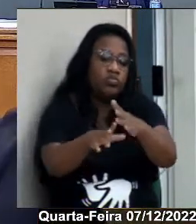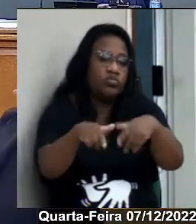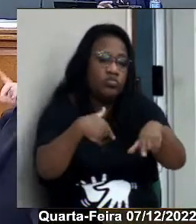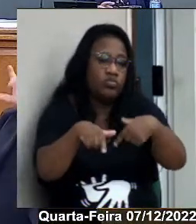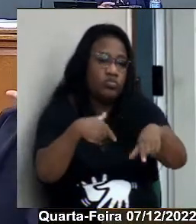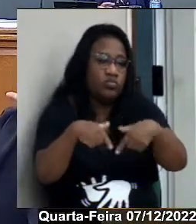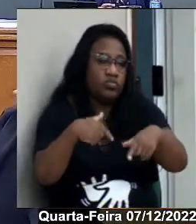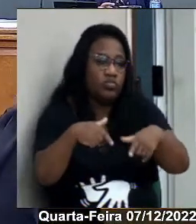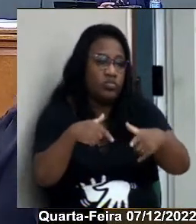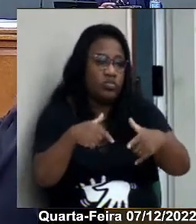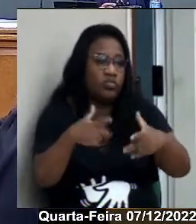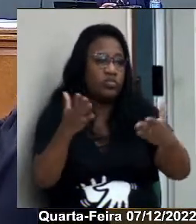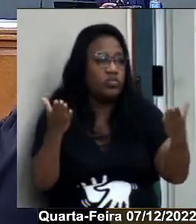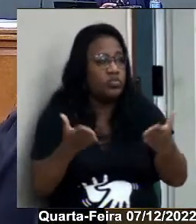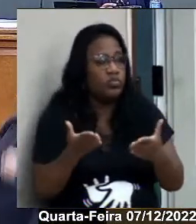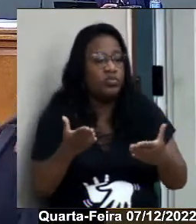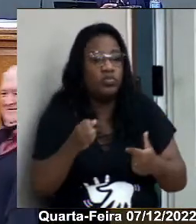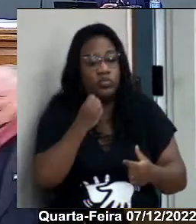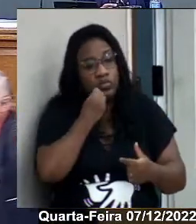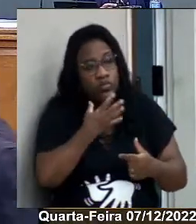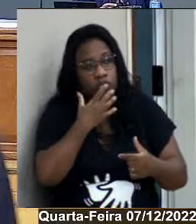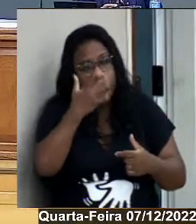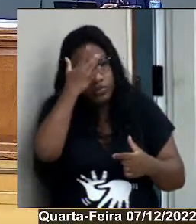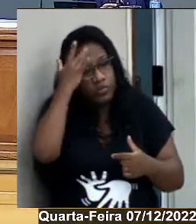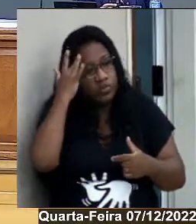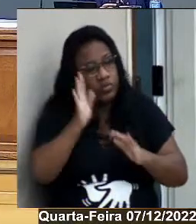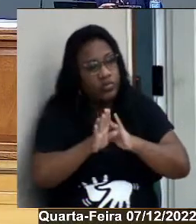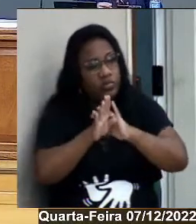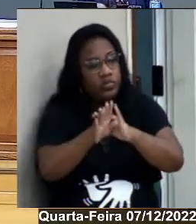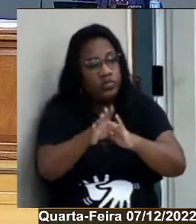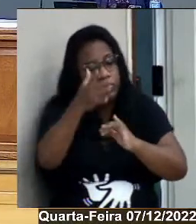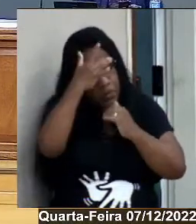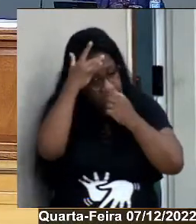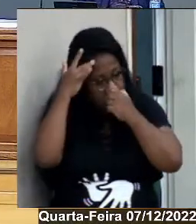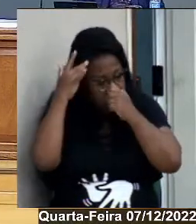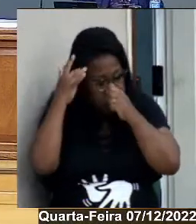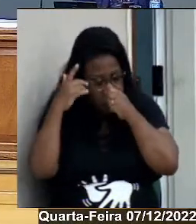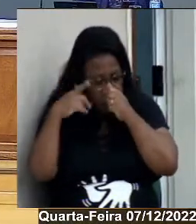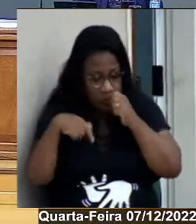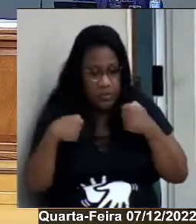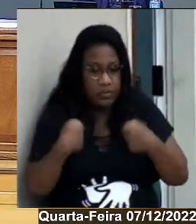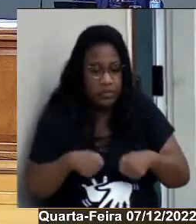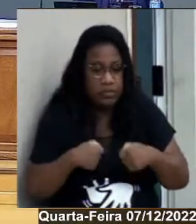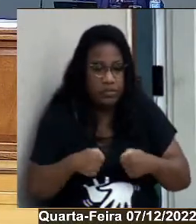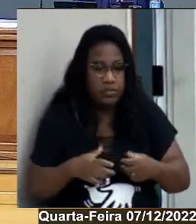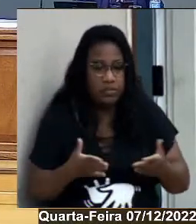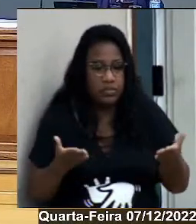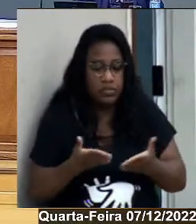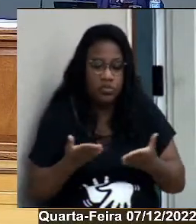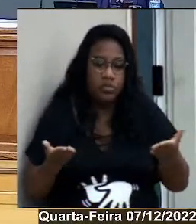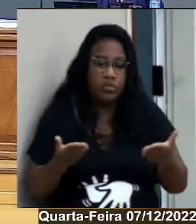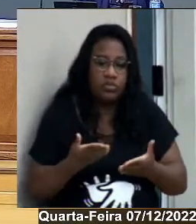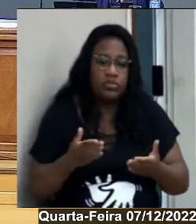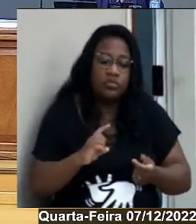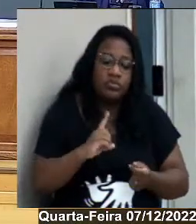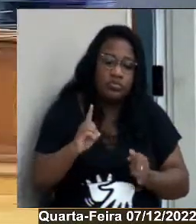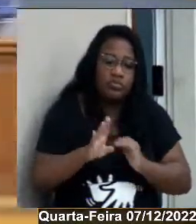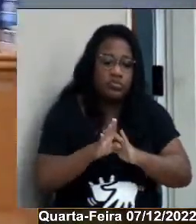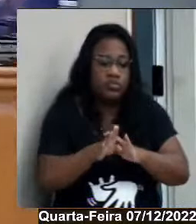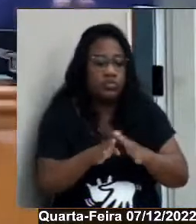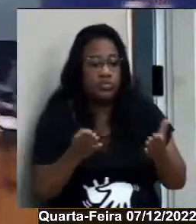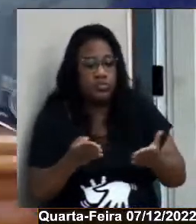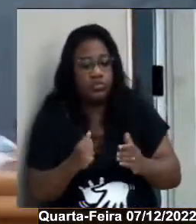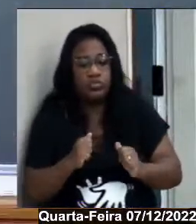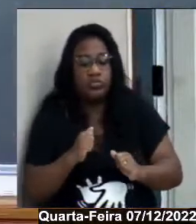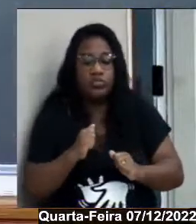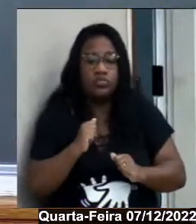anos em Embu das Artes, sempre colaborando com o bem-estar das pessoas em estado de necessidade ao seu redor. Considerando que Creuza Amorim